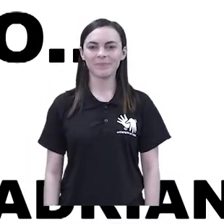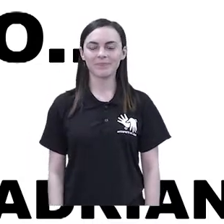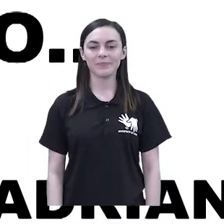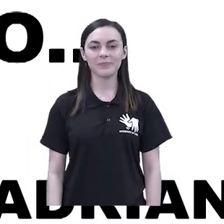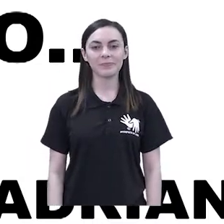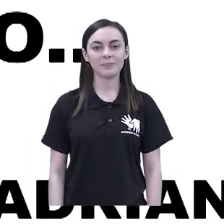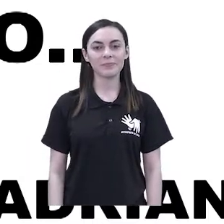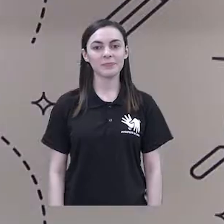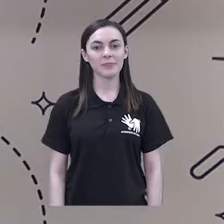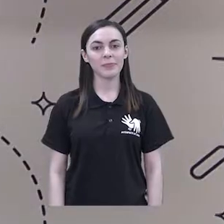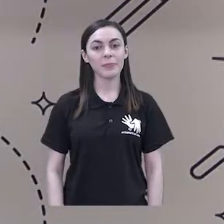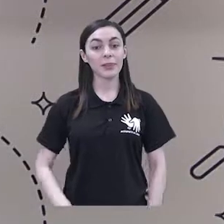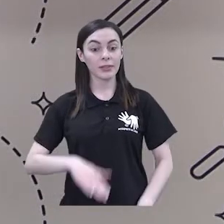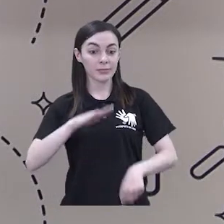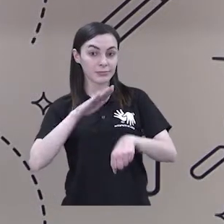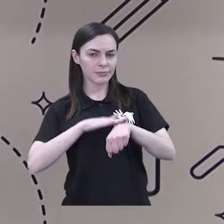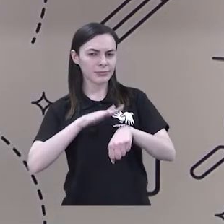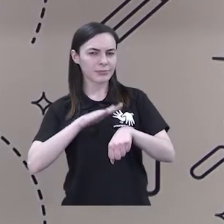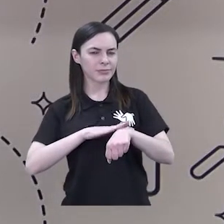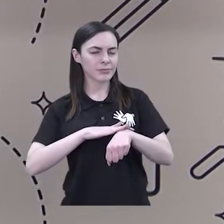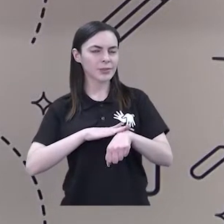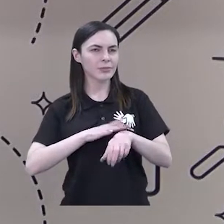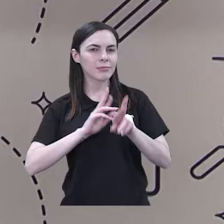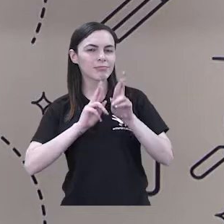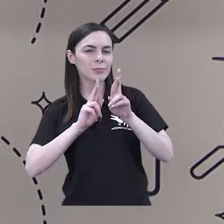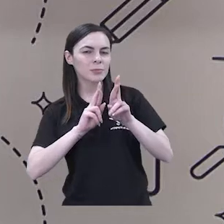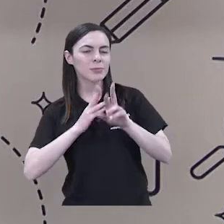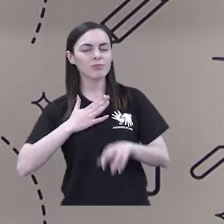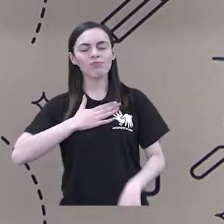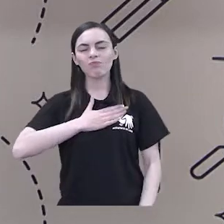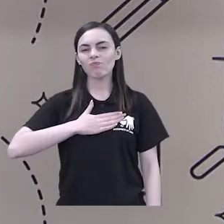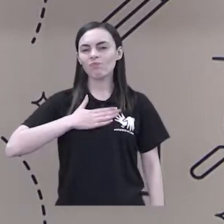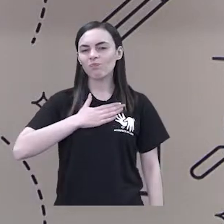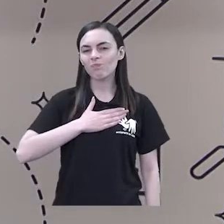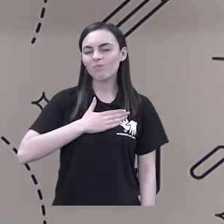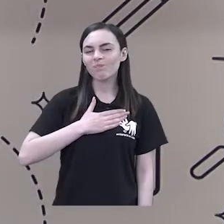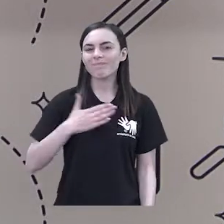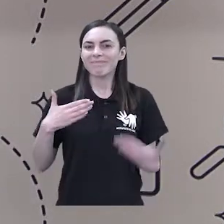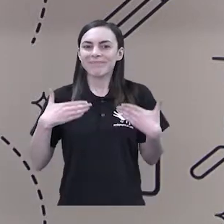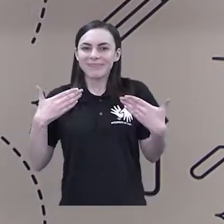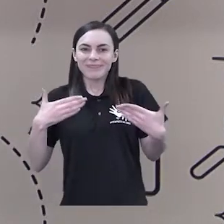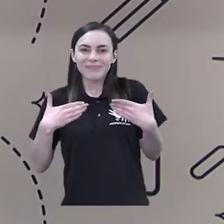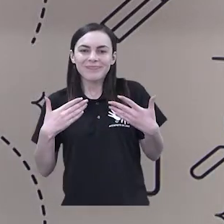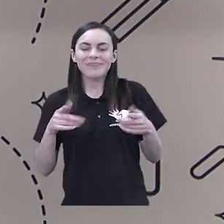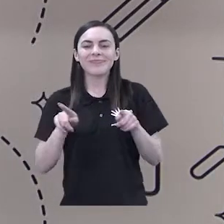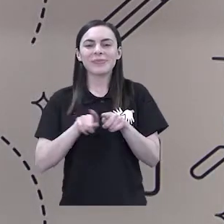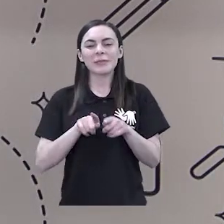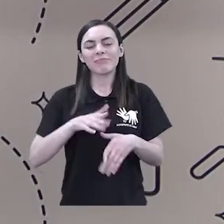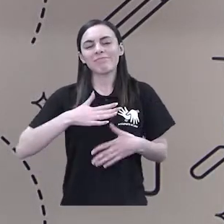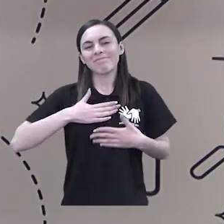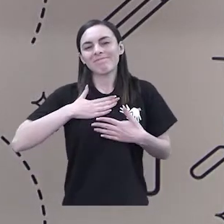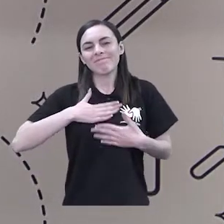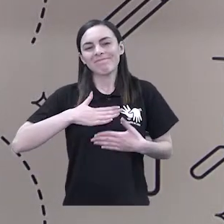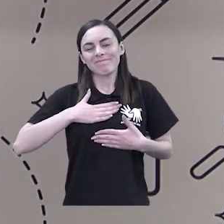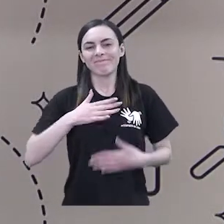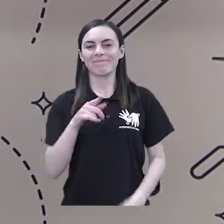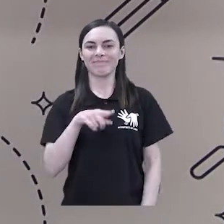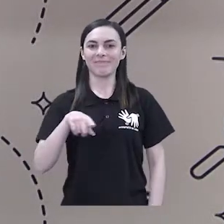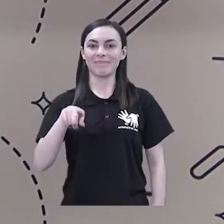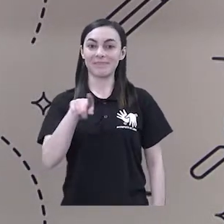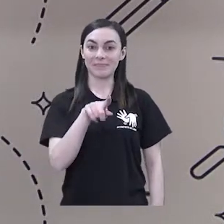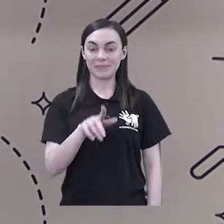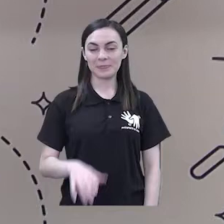literatura. Eu espero que este momento seja gostoso, divertido e prazeroso para